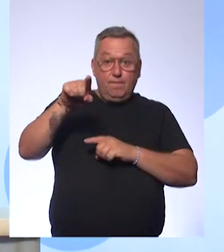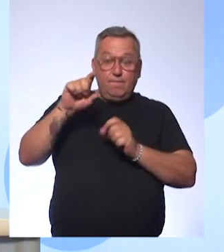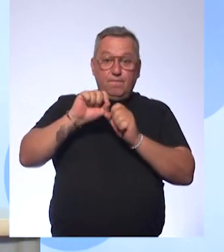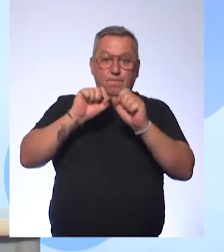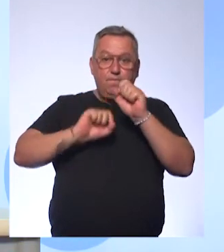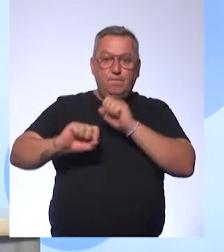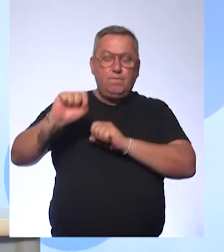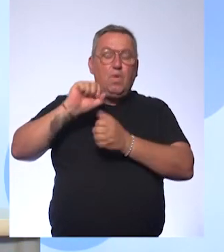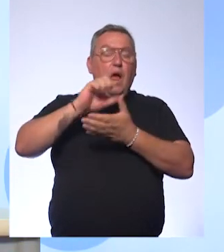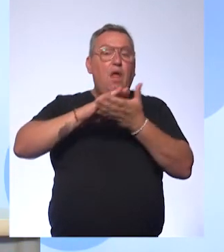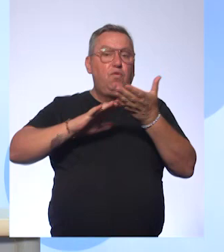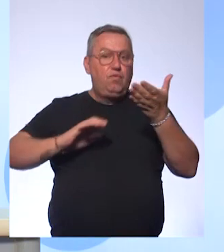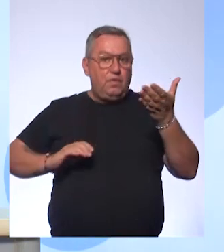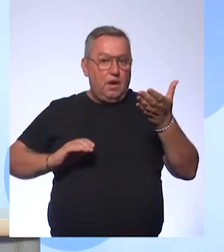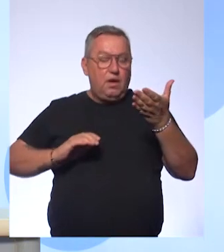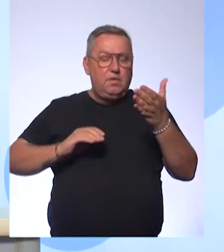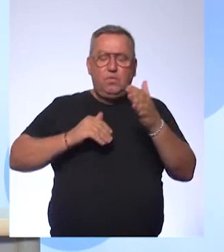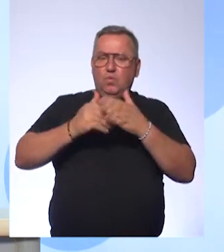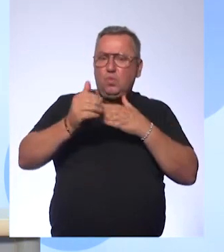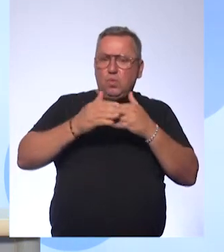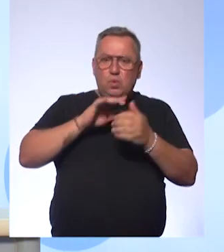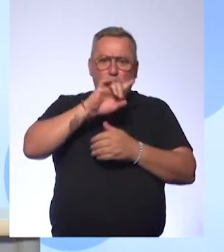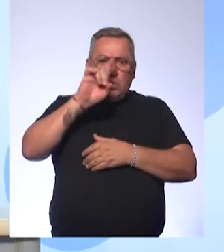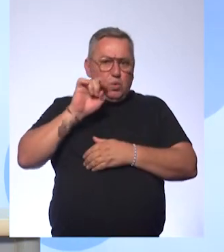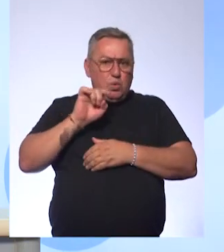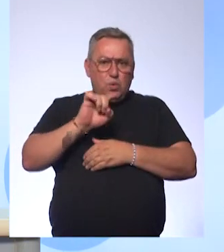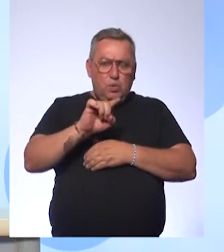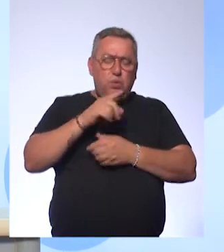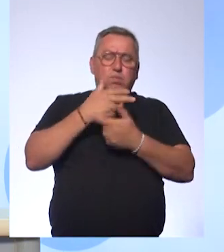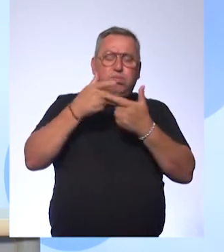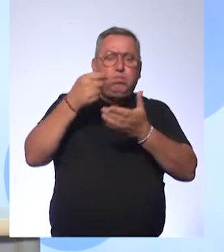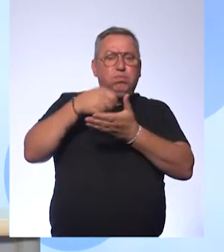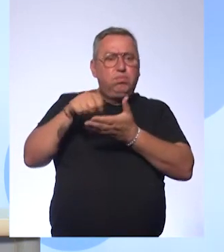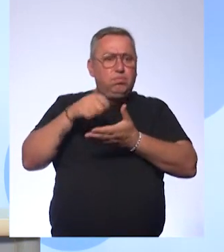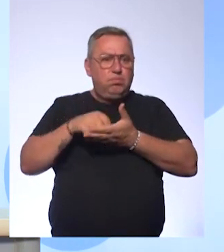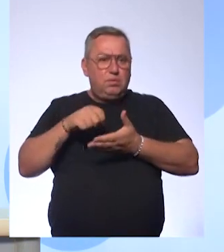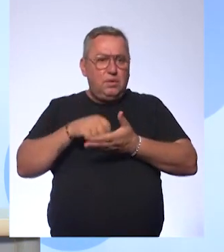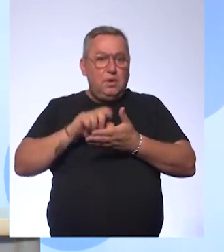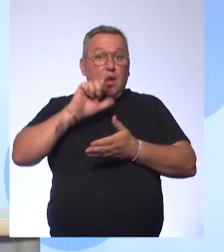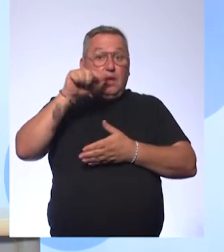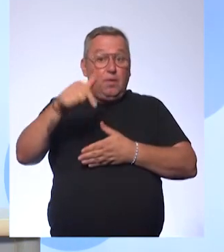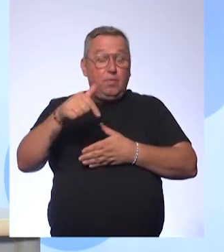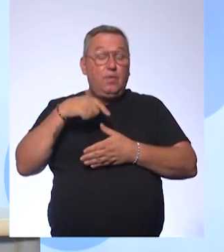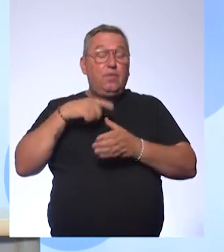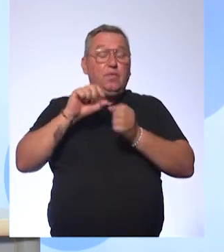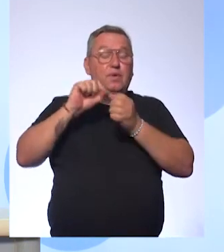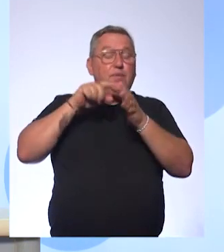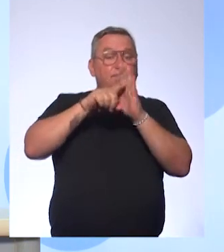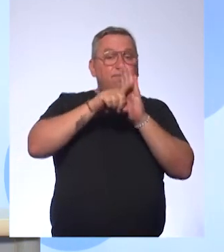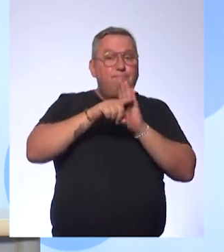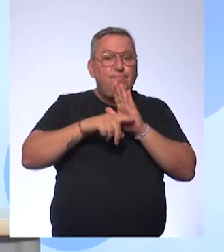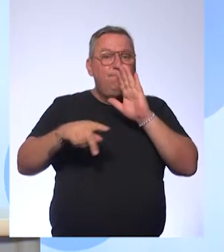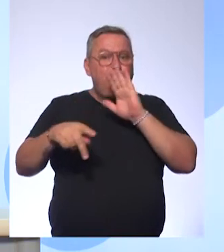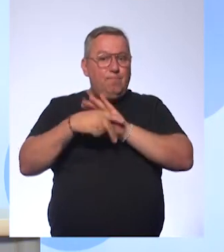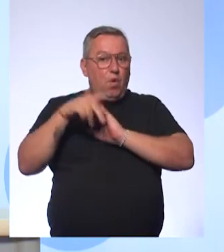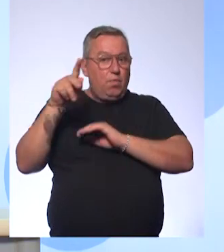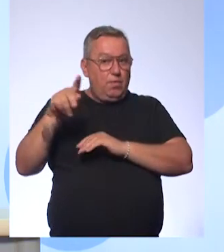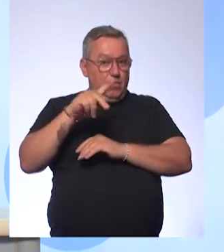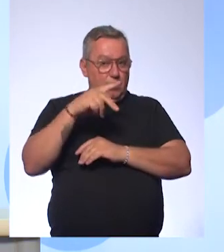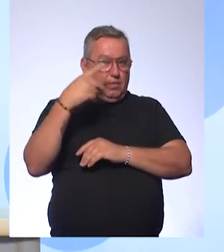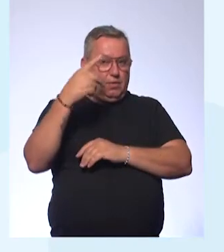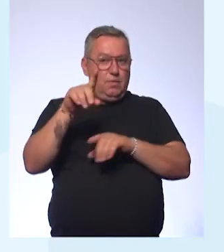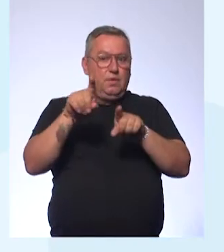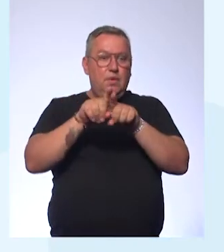as atividades, né? Qualquer dúvida vocês anotem no caderno, para que você facilite depois vocês fazerem a consulta com o professor de vocês,